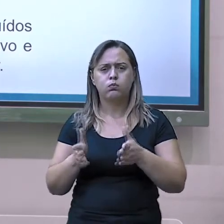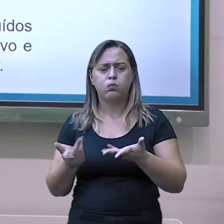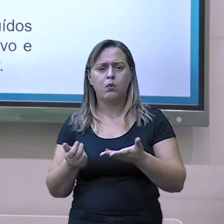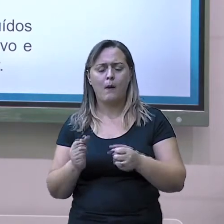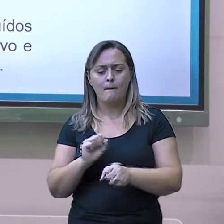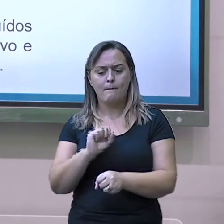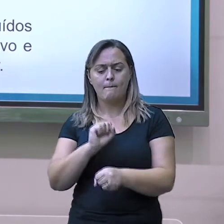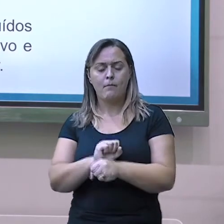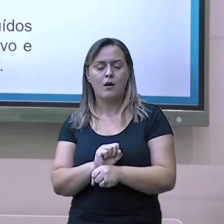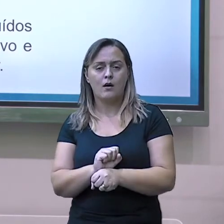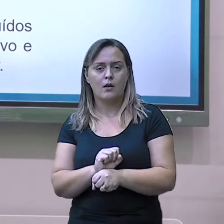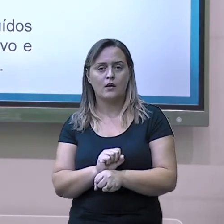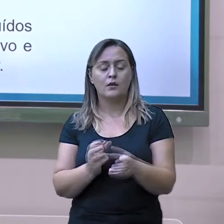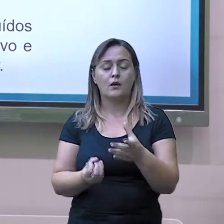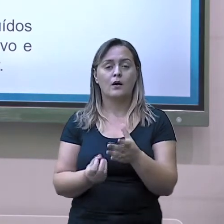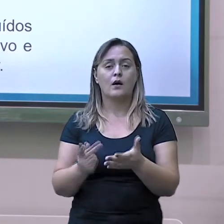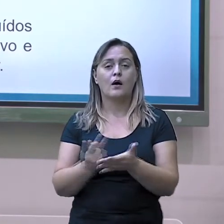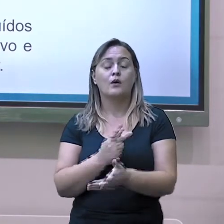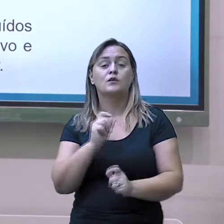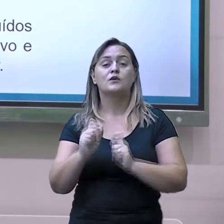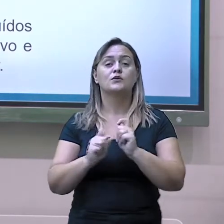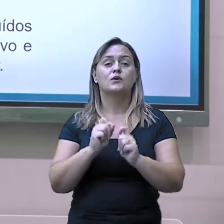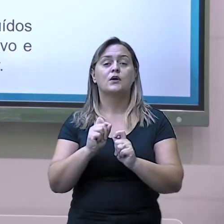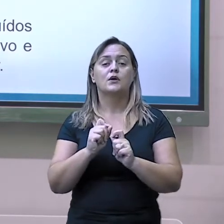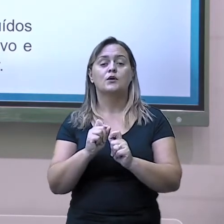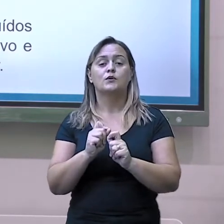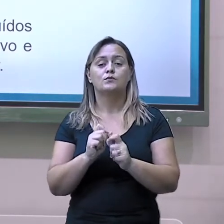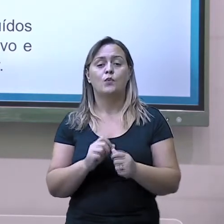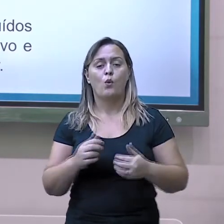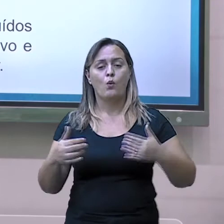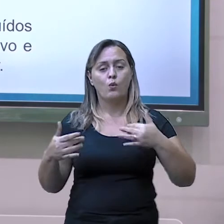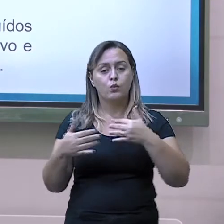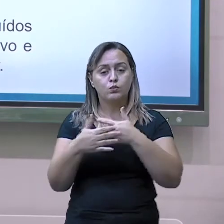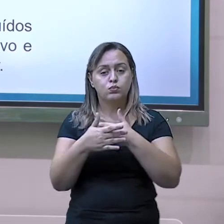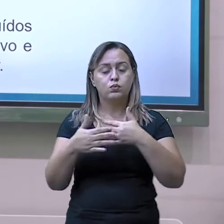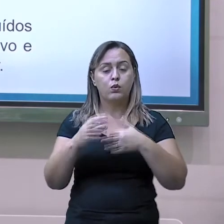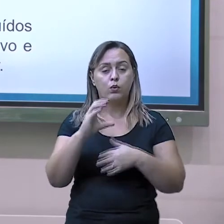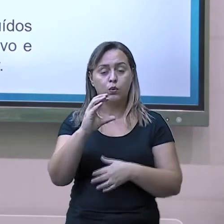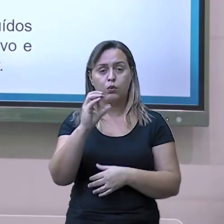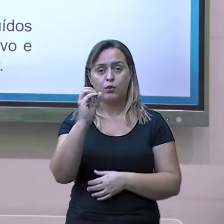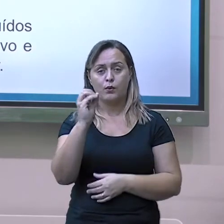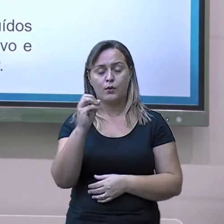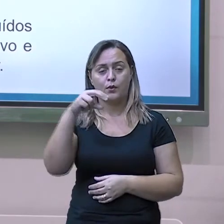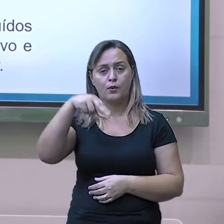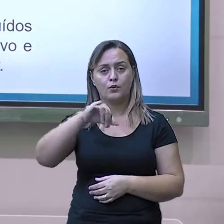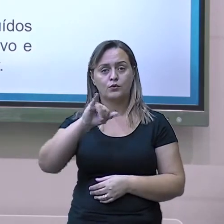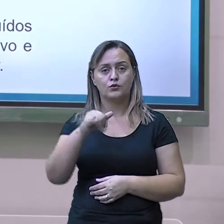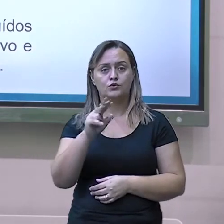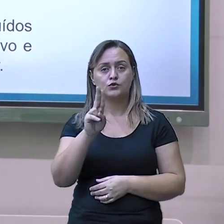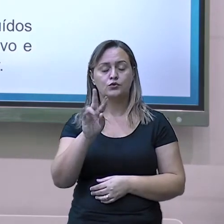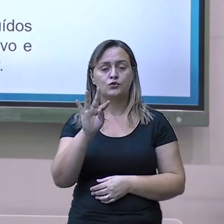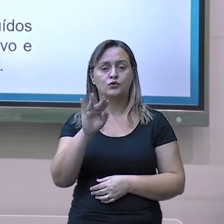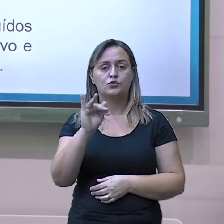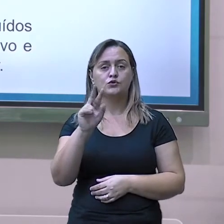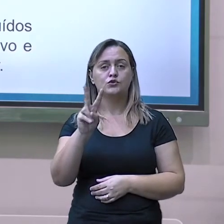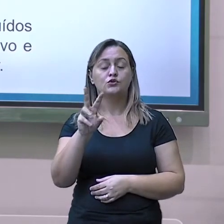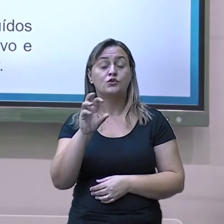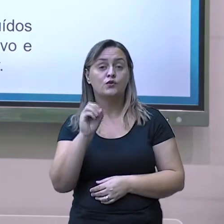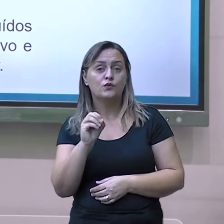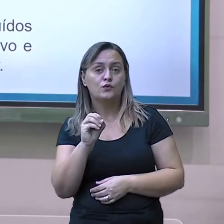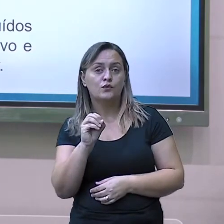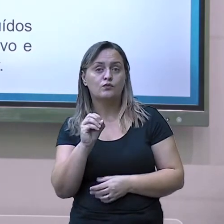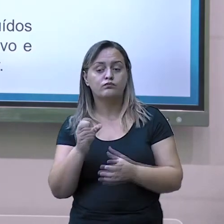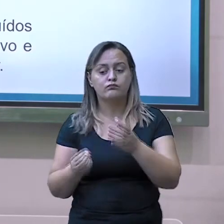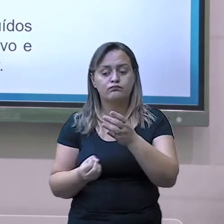regeneração do tecido conjuntivo que constitui o osso, que é o tecido conjuntivo ósseo. Para